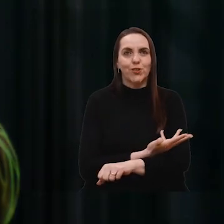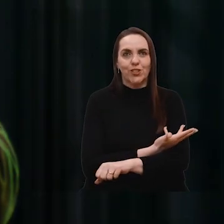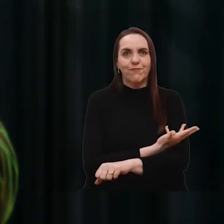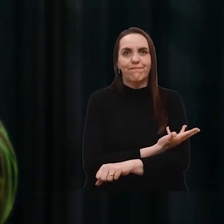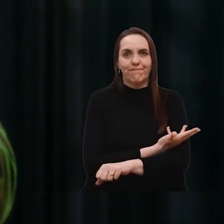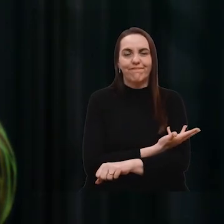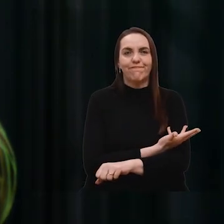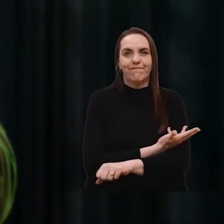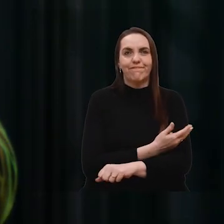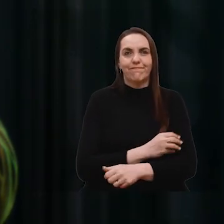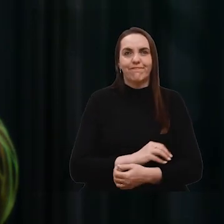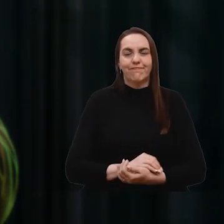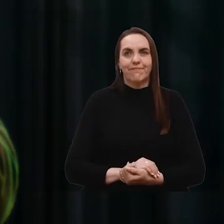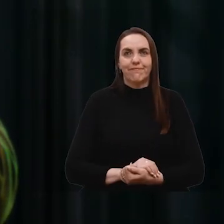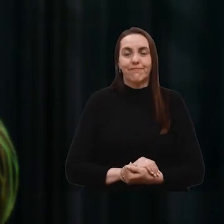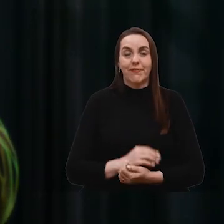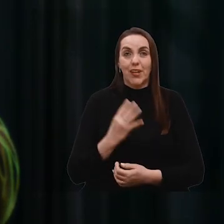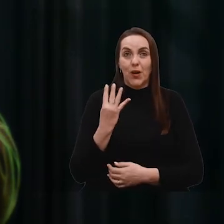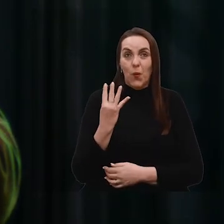e a gente se emociona.